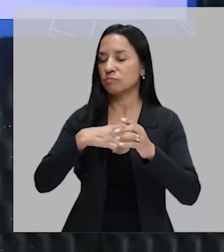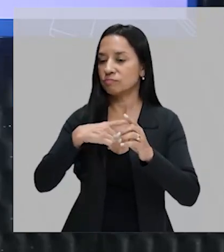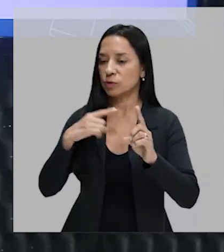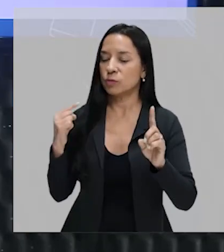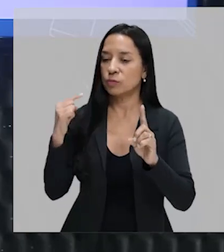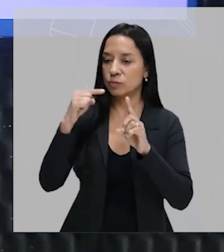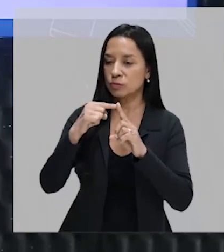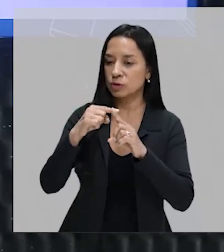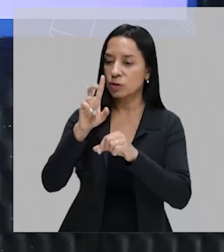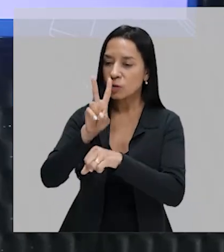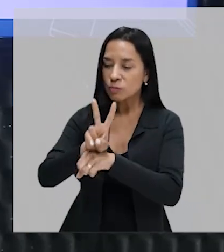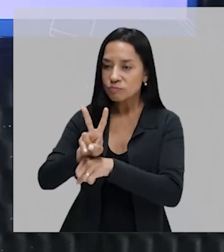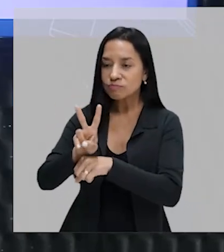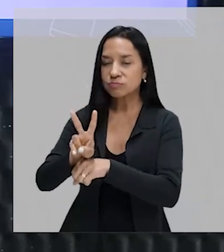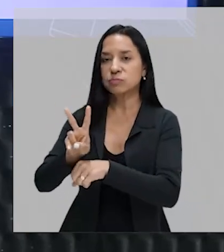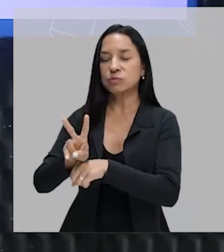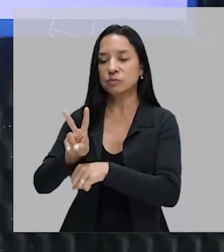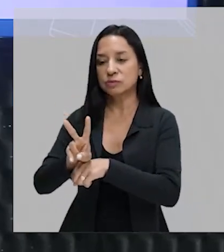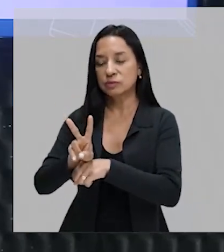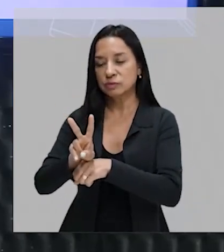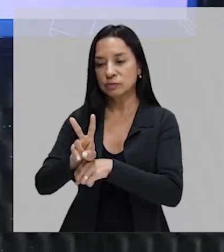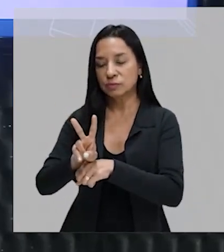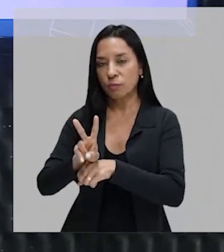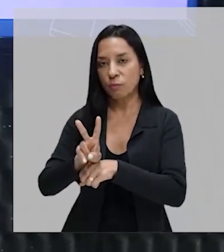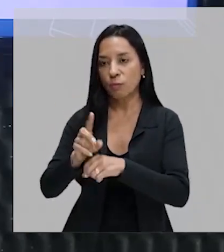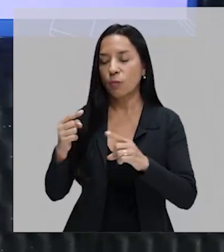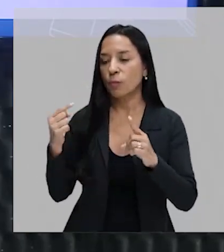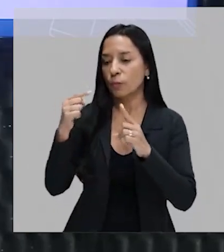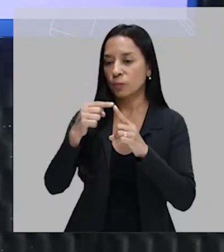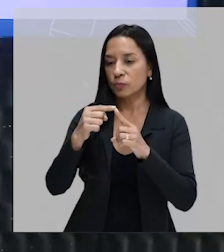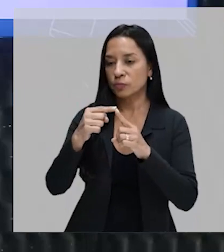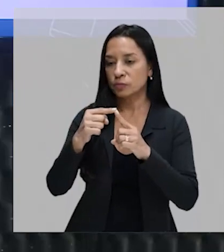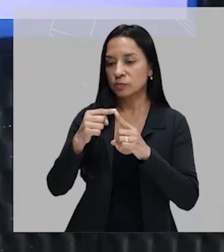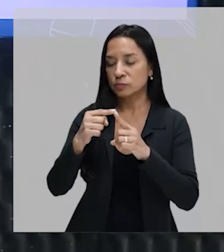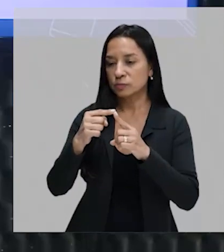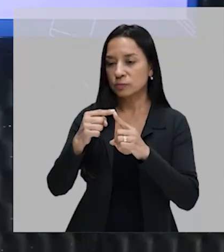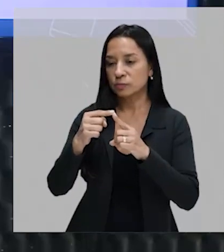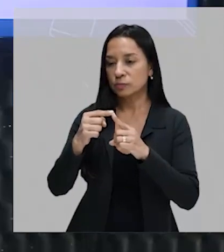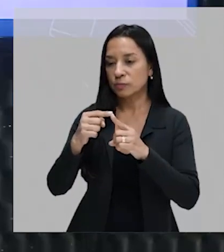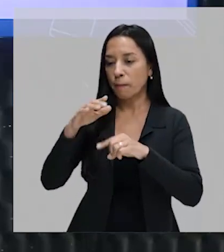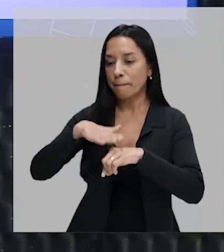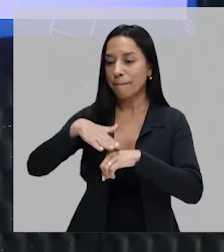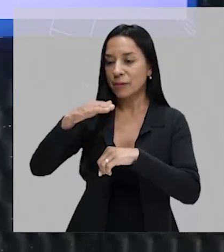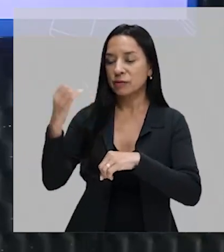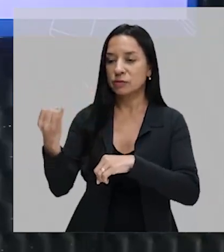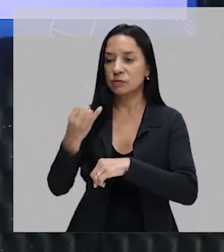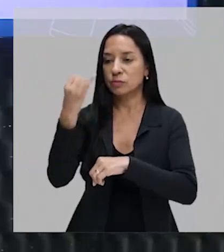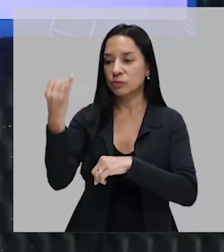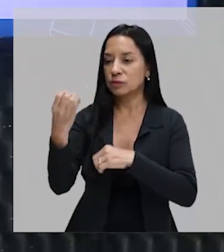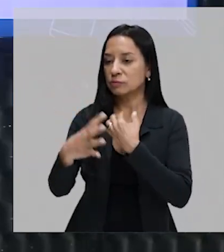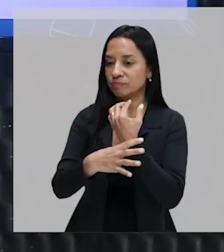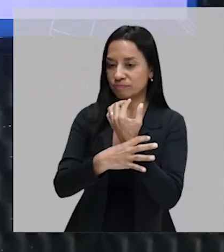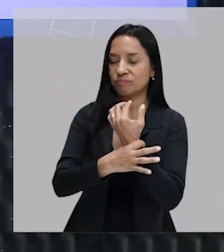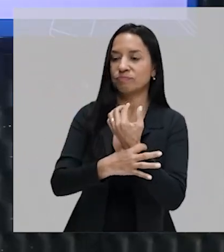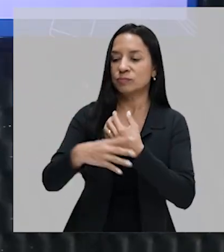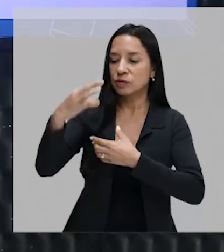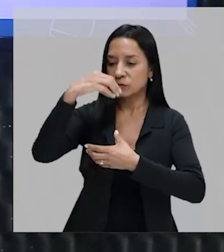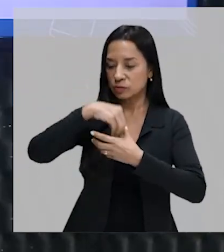proteger, com o objetivo de, acima de tudo, garantir a